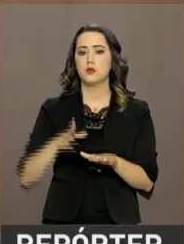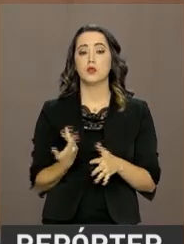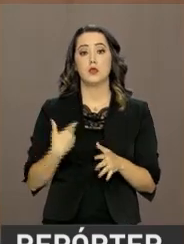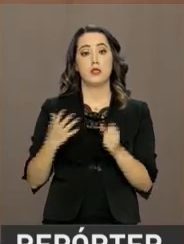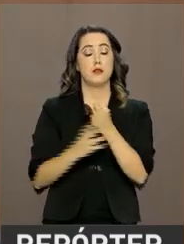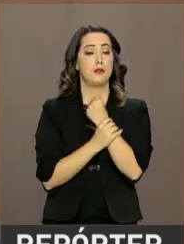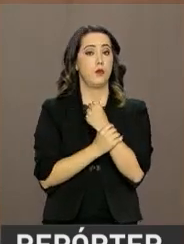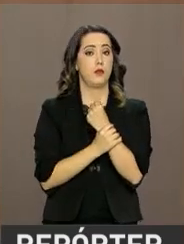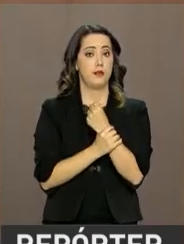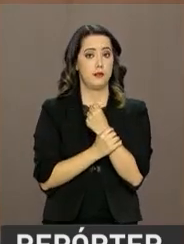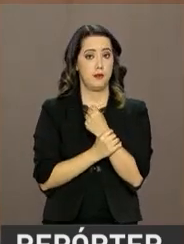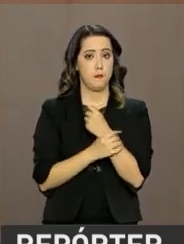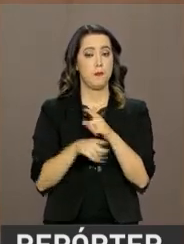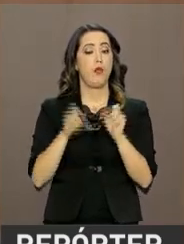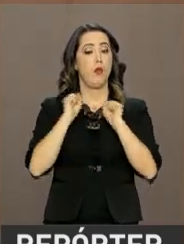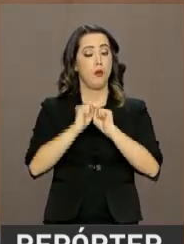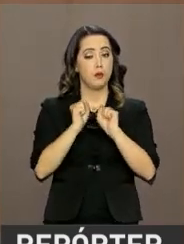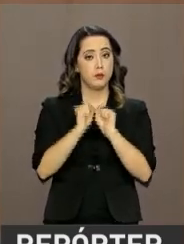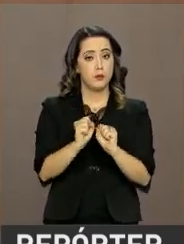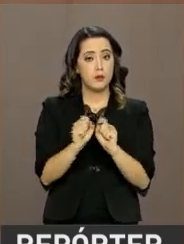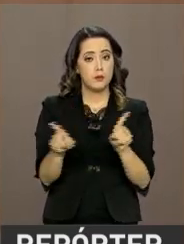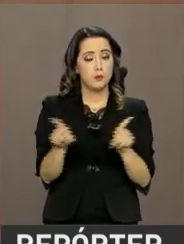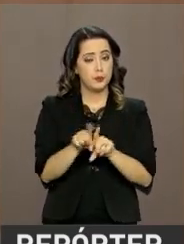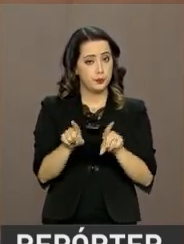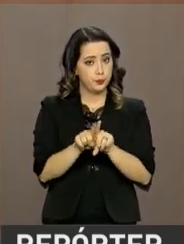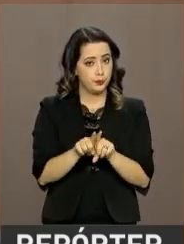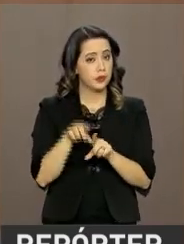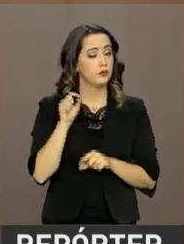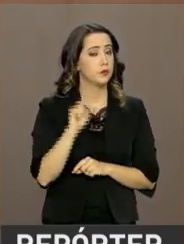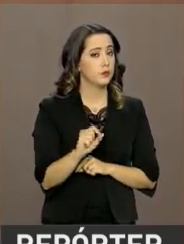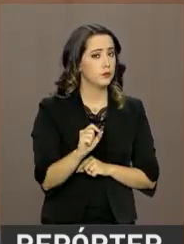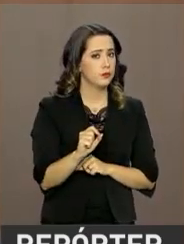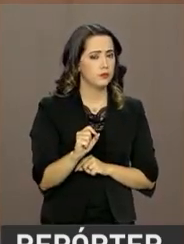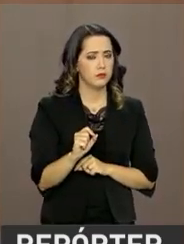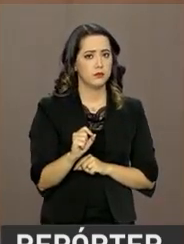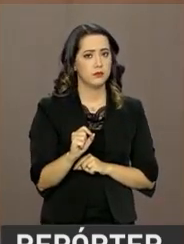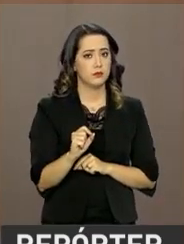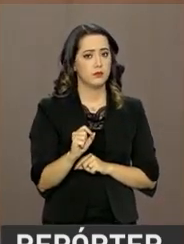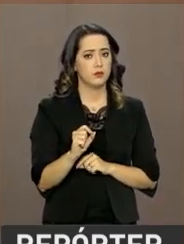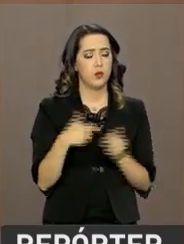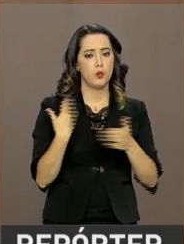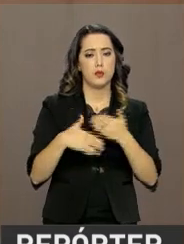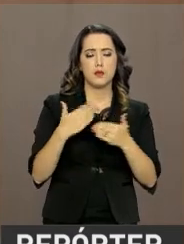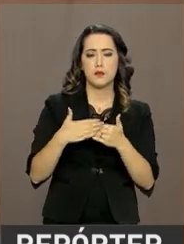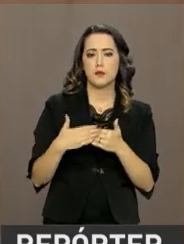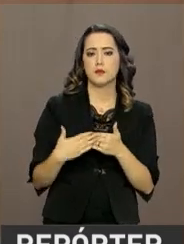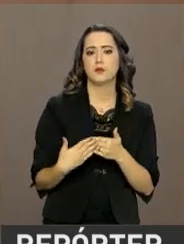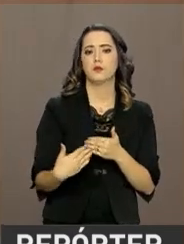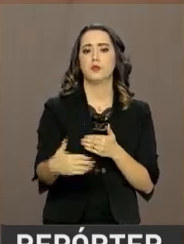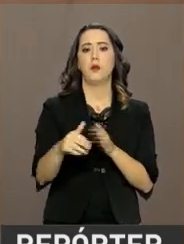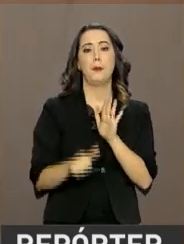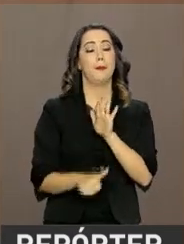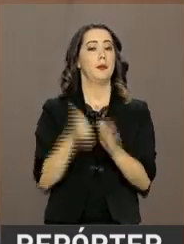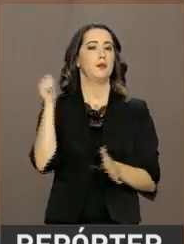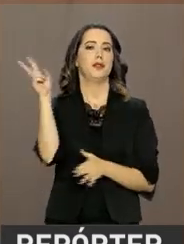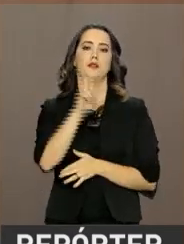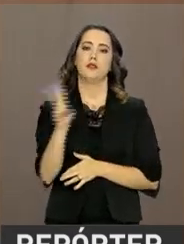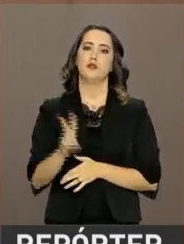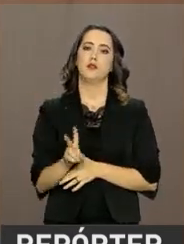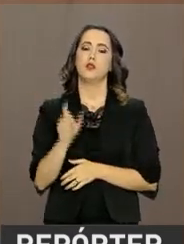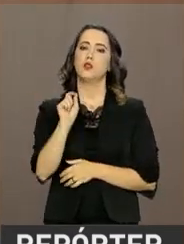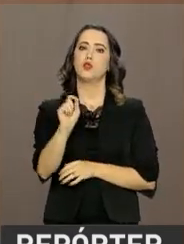de segurança possibilitando inclusive a o desenvolvimento pela primeira vez